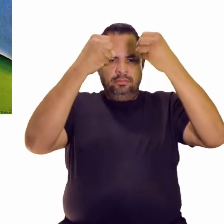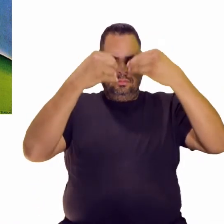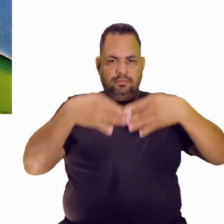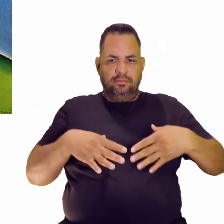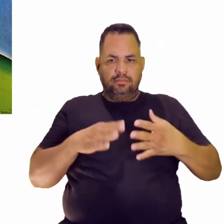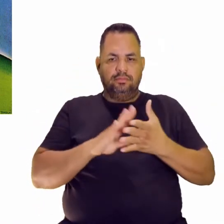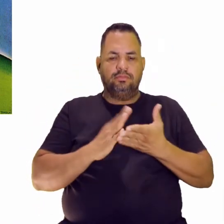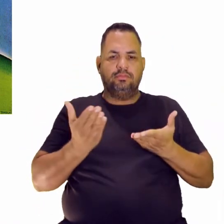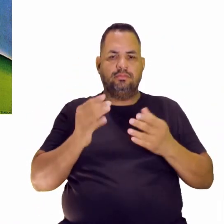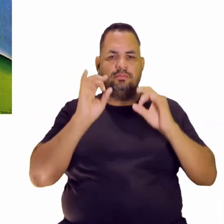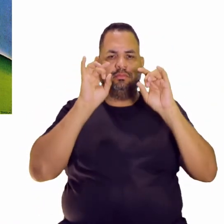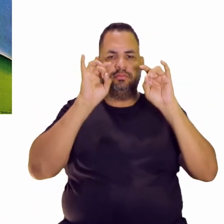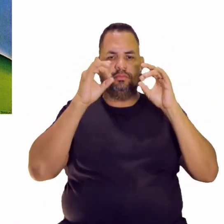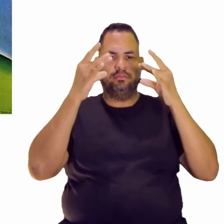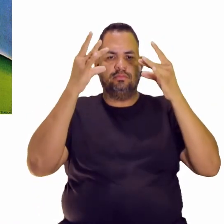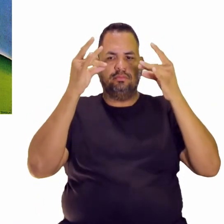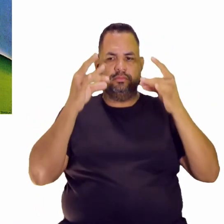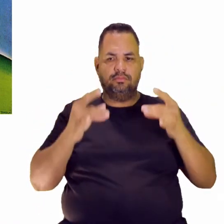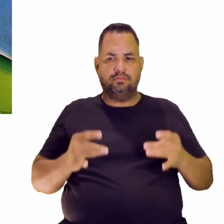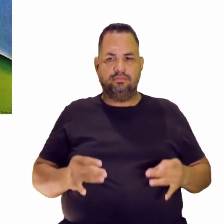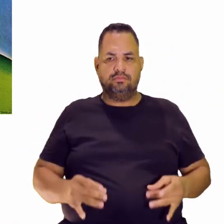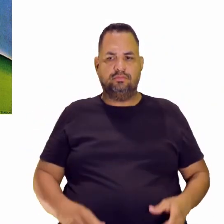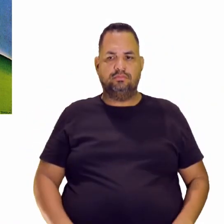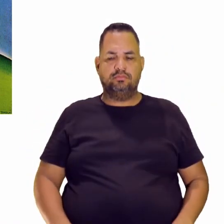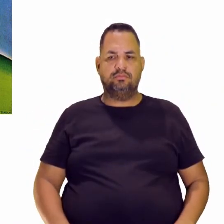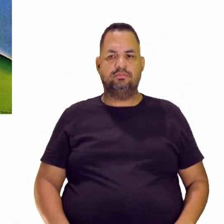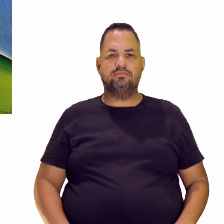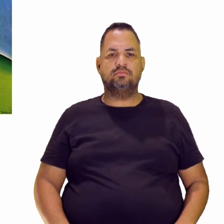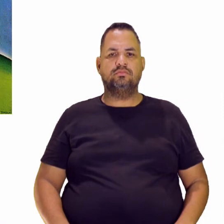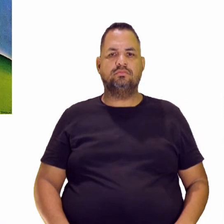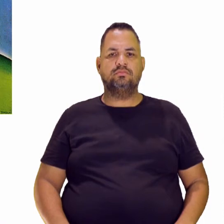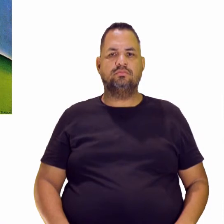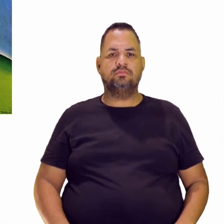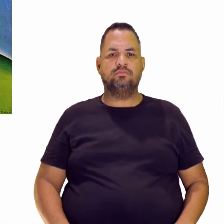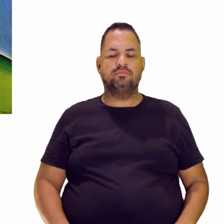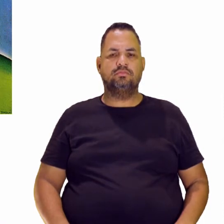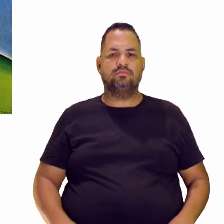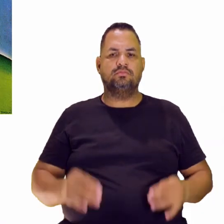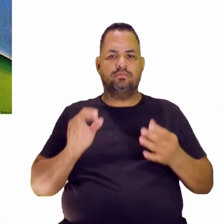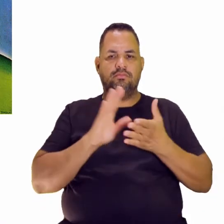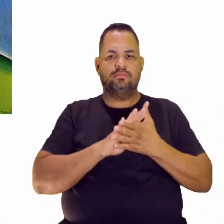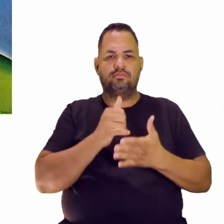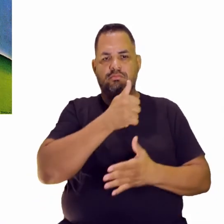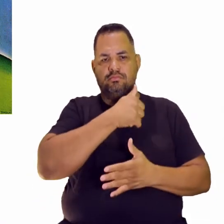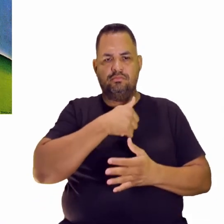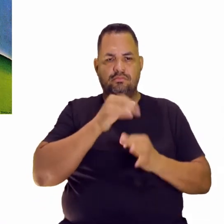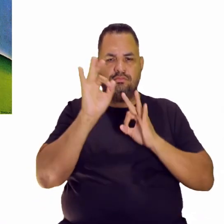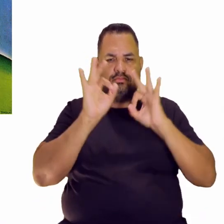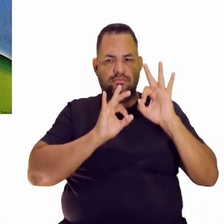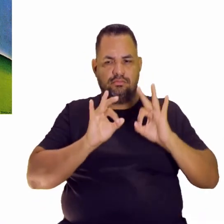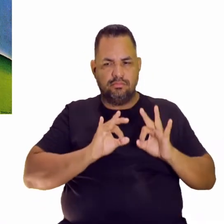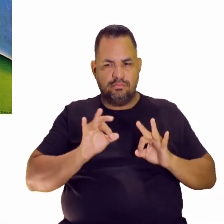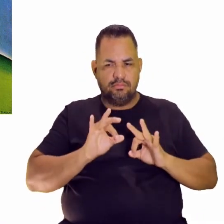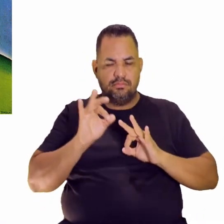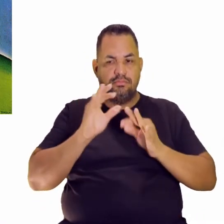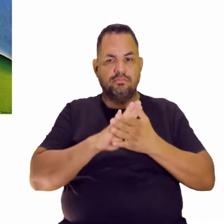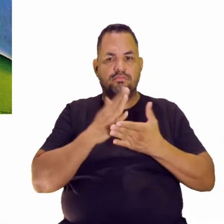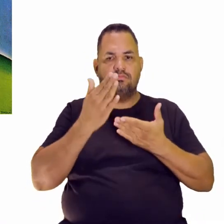mais detalhes, porque esse quadro aqui, ele é bem mais elaborado, tem uma conceituação,